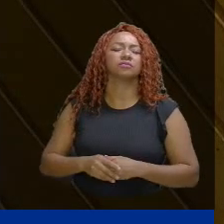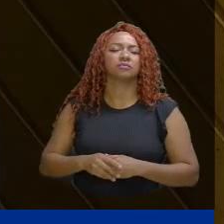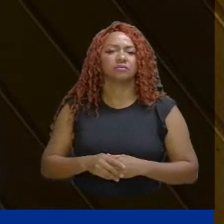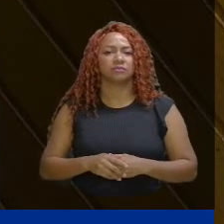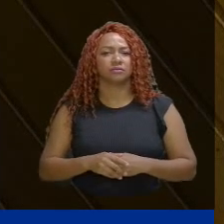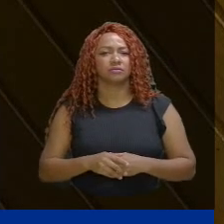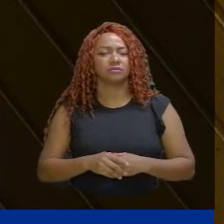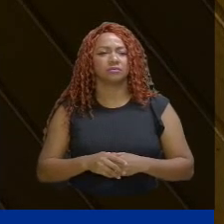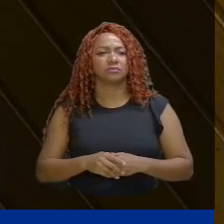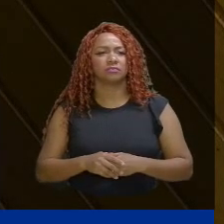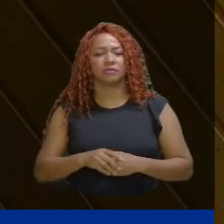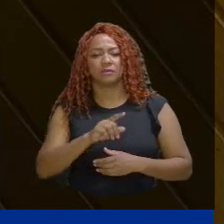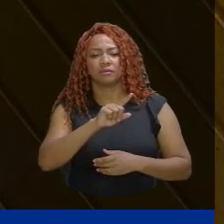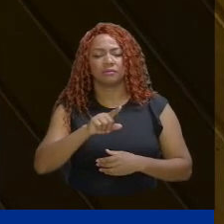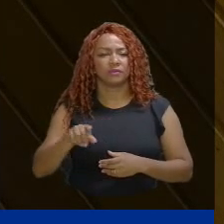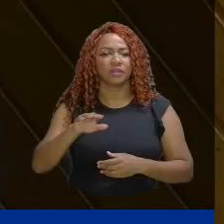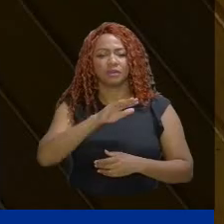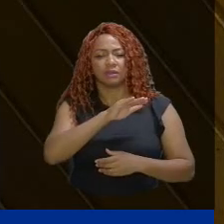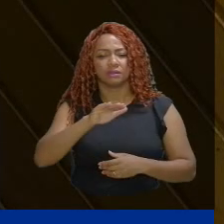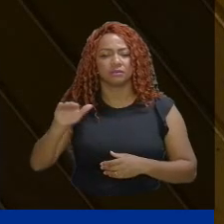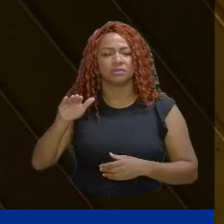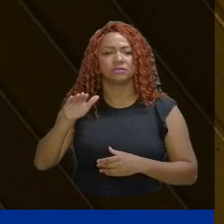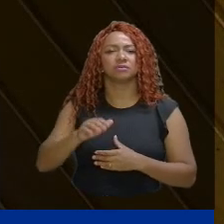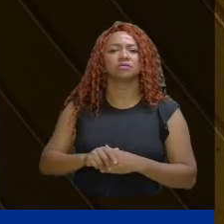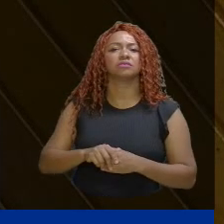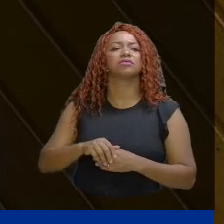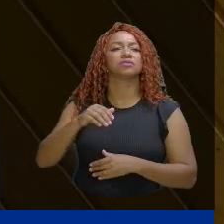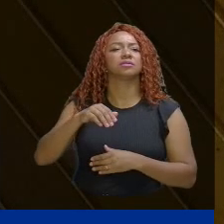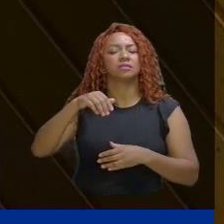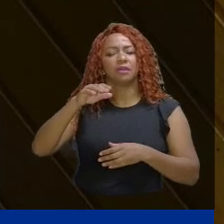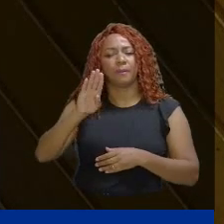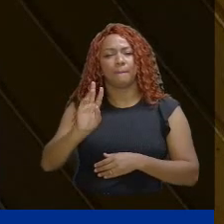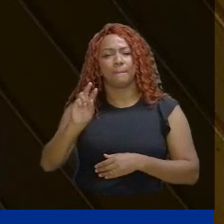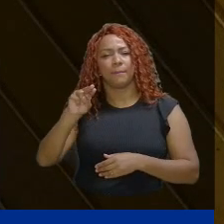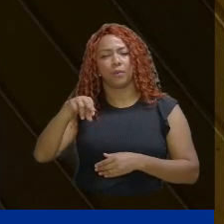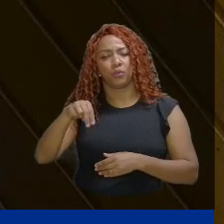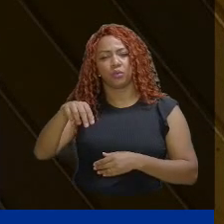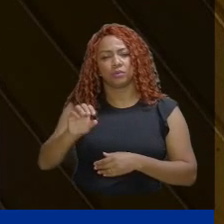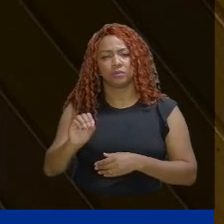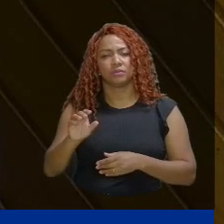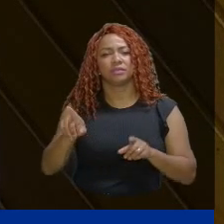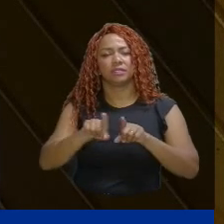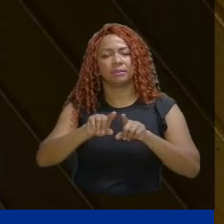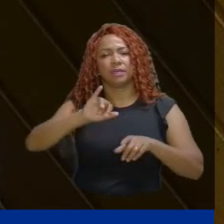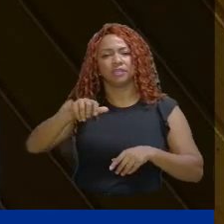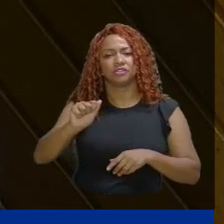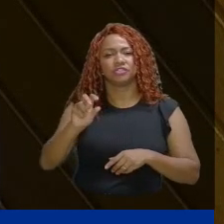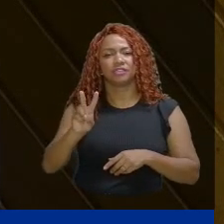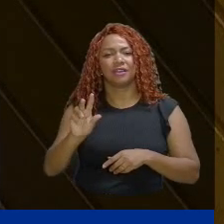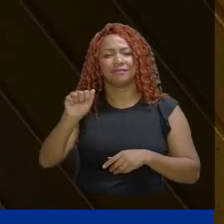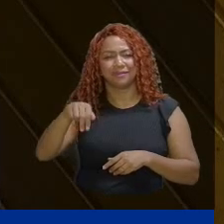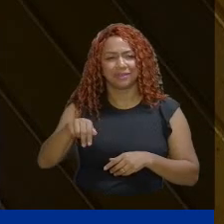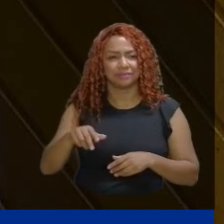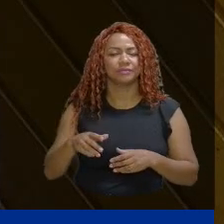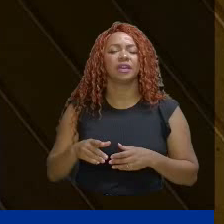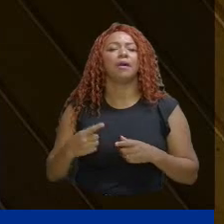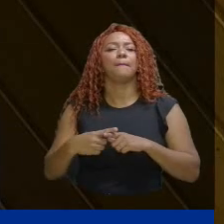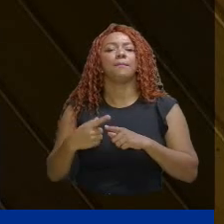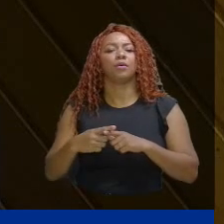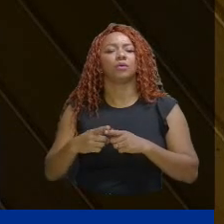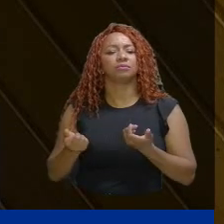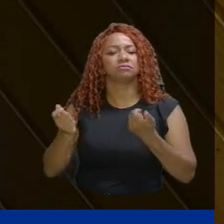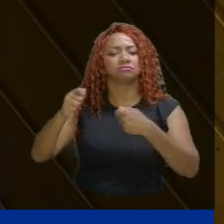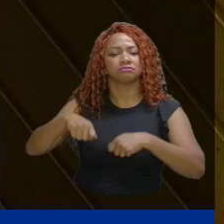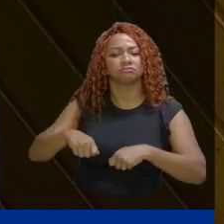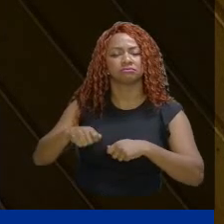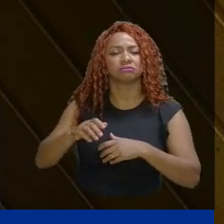Amapá, que suspendeu a inelegibilidade de Bruno Rezende e Javan Castanho. Alegou usurpação de